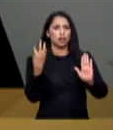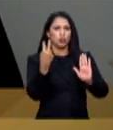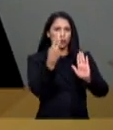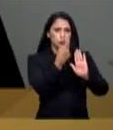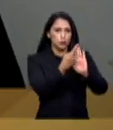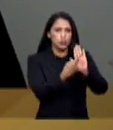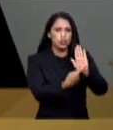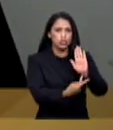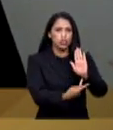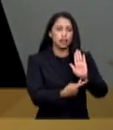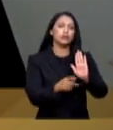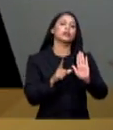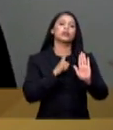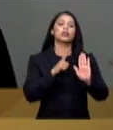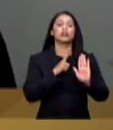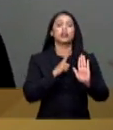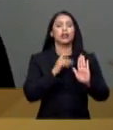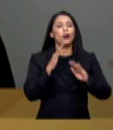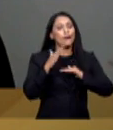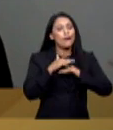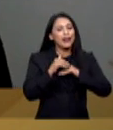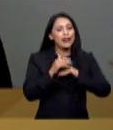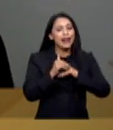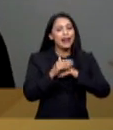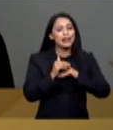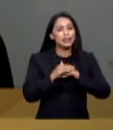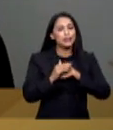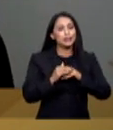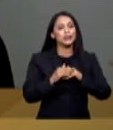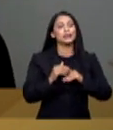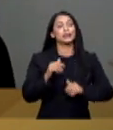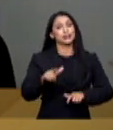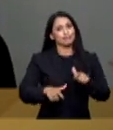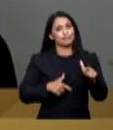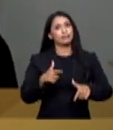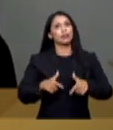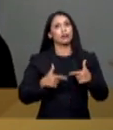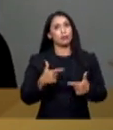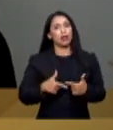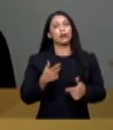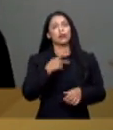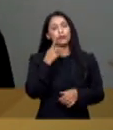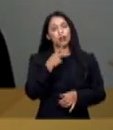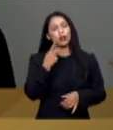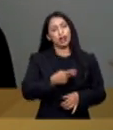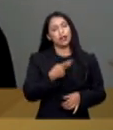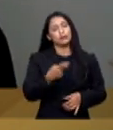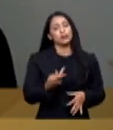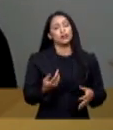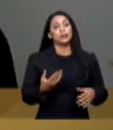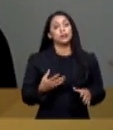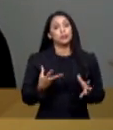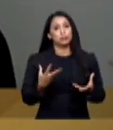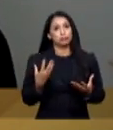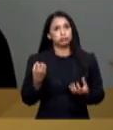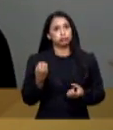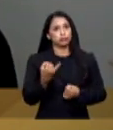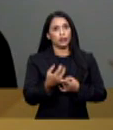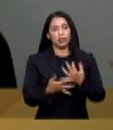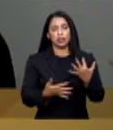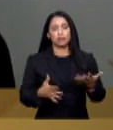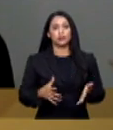que um afeto especial e cansou de falar com a gente sobre isso. Esta lei foi promulgada